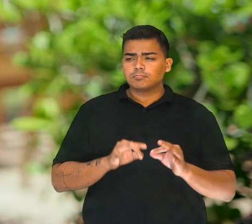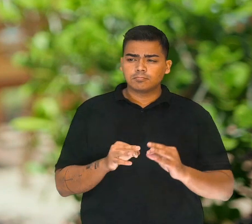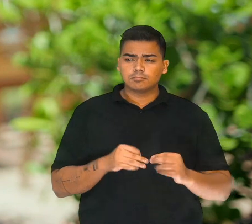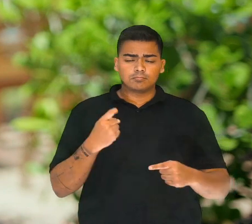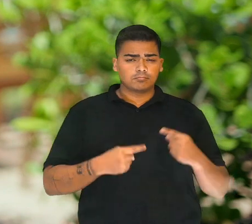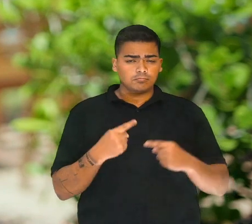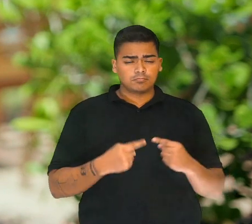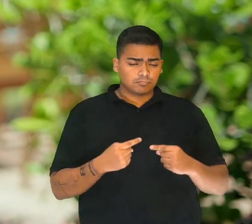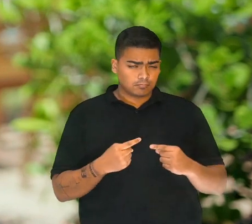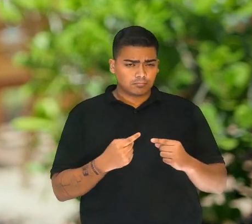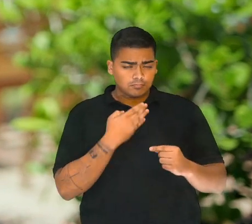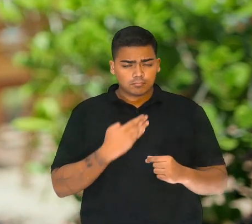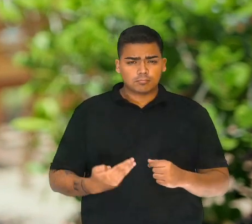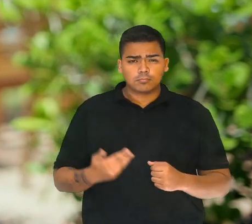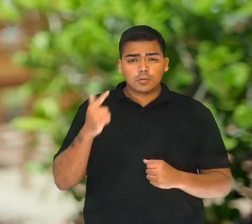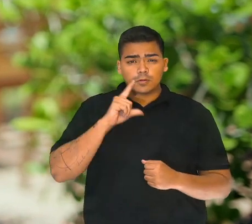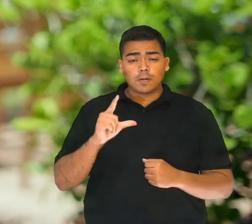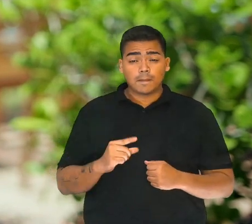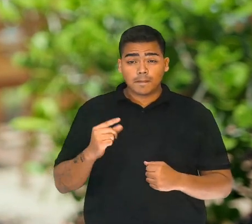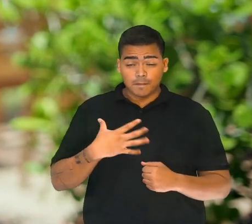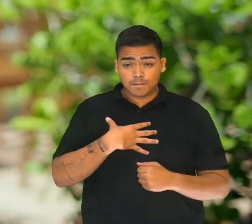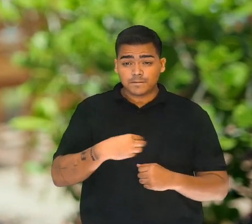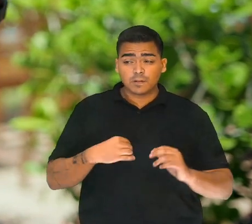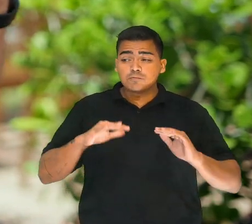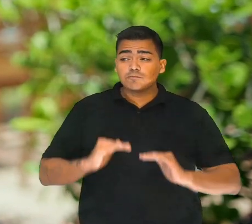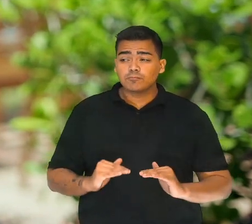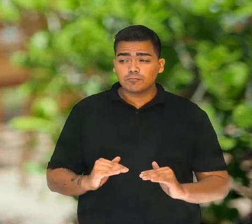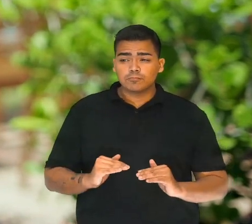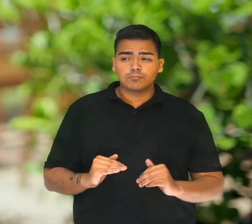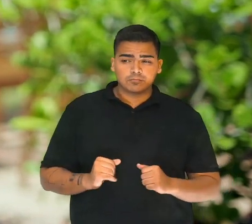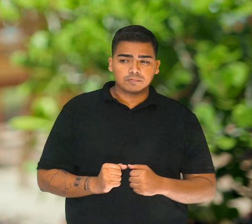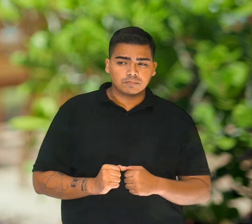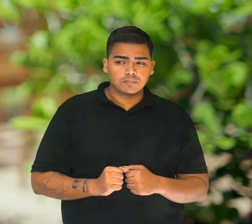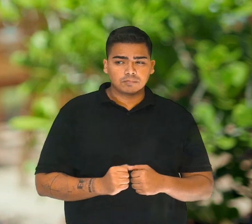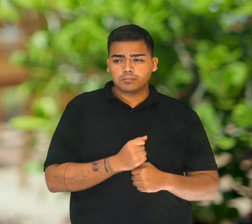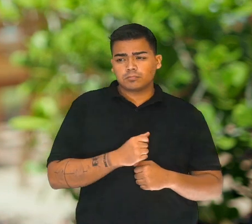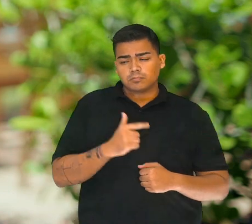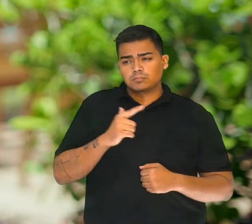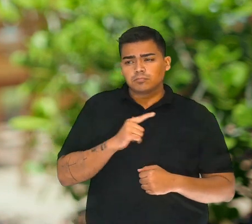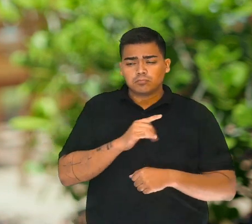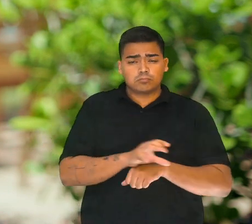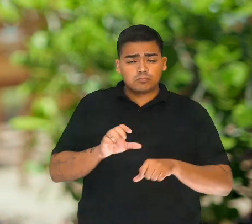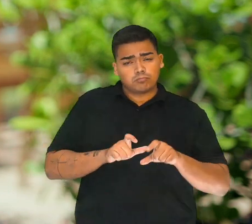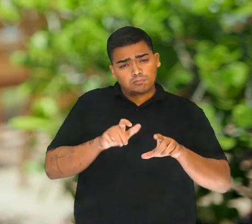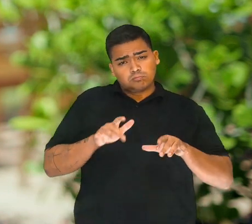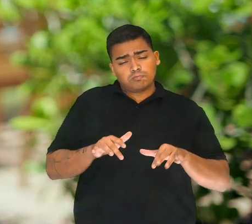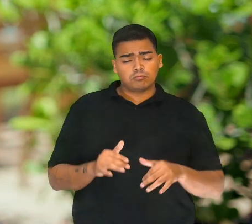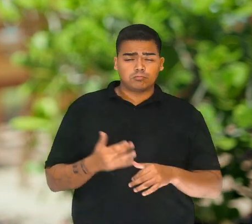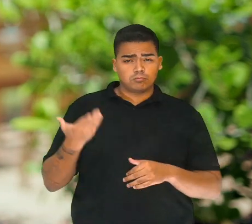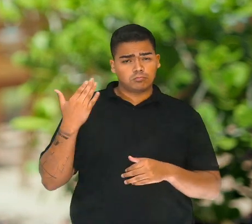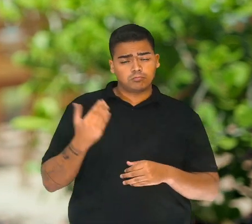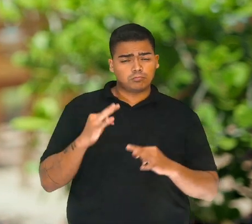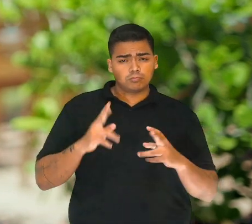que permitisse manter os nossos filhos aqui, que saíam dos cursos de informática e iam todos para